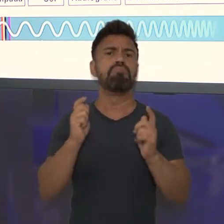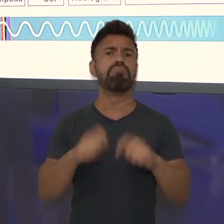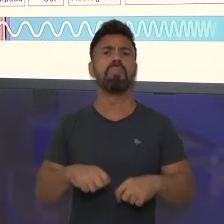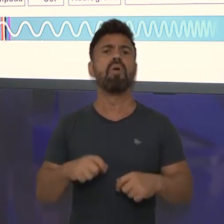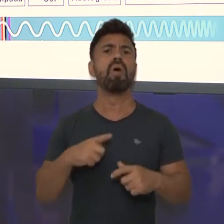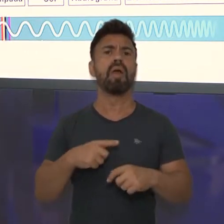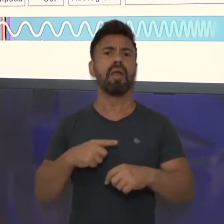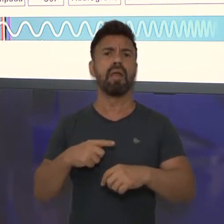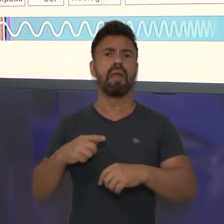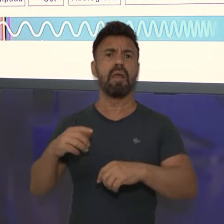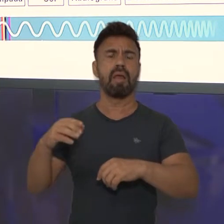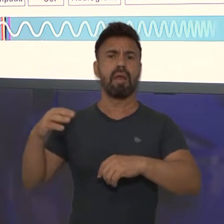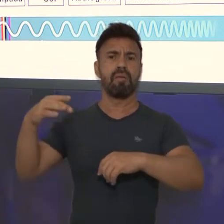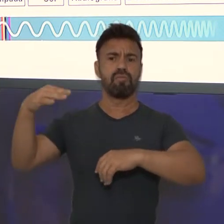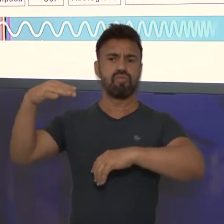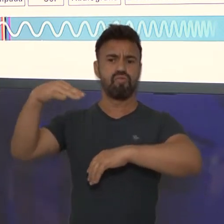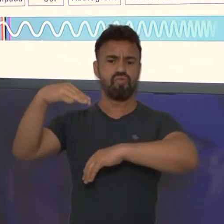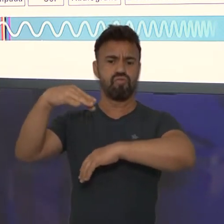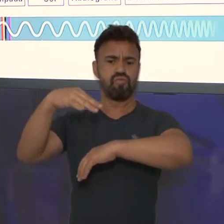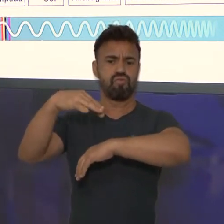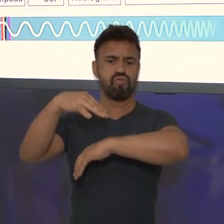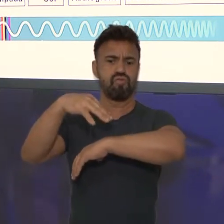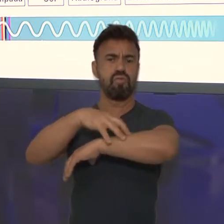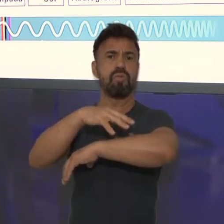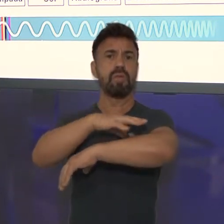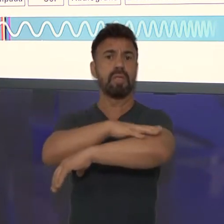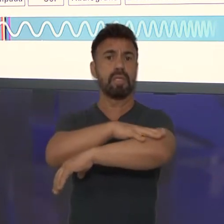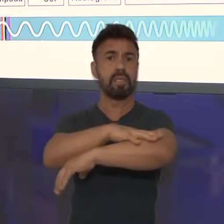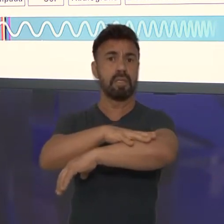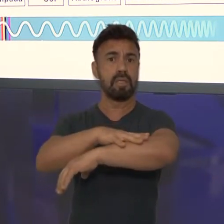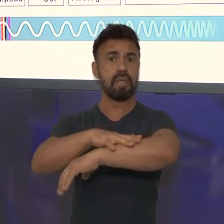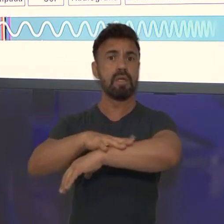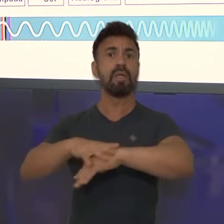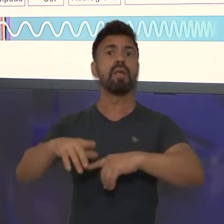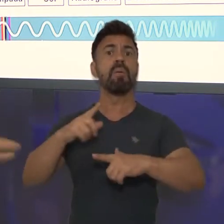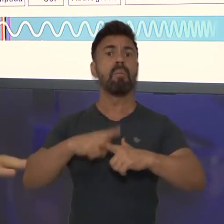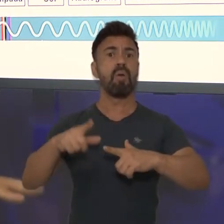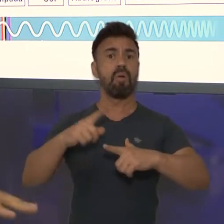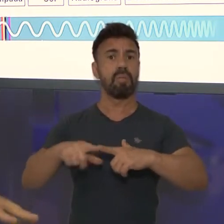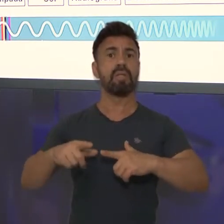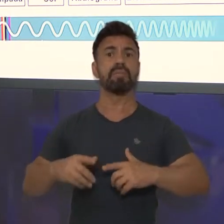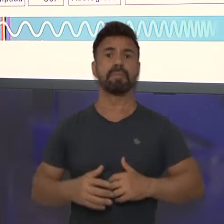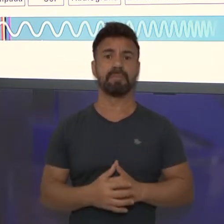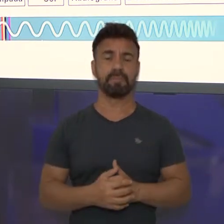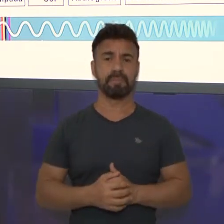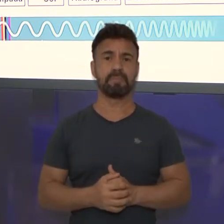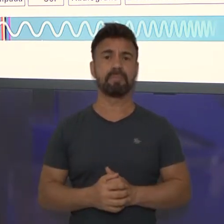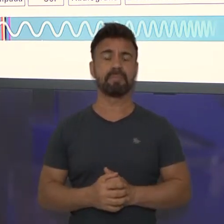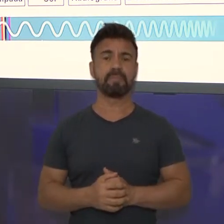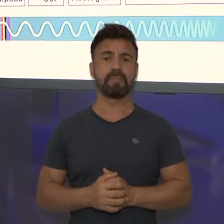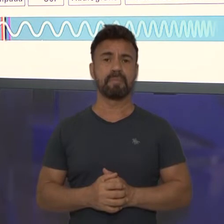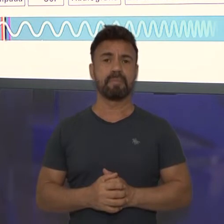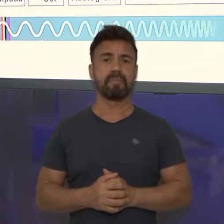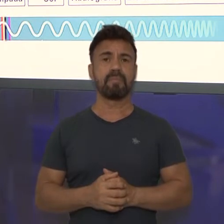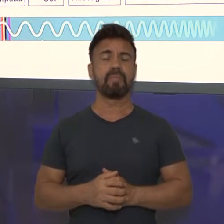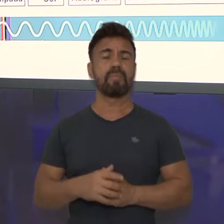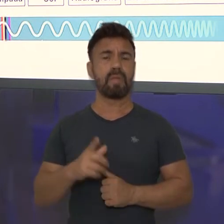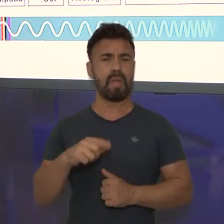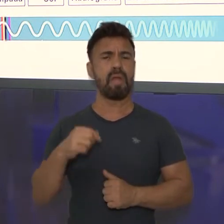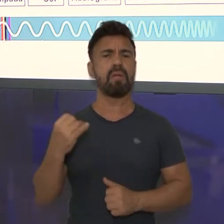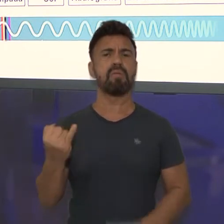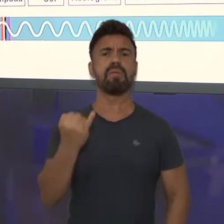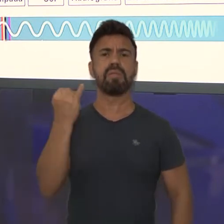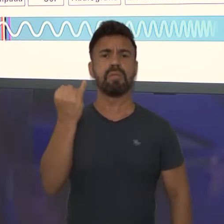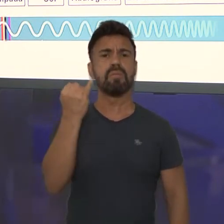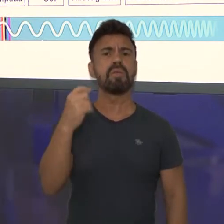essa energia ela tenha a capacidade de arrancar elétrons ou moléculas do material que está sendo irradiado. Então, é muito importante a